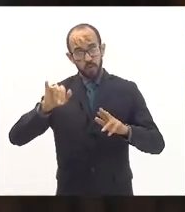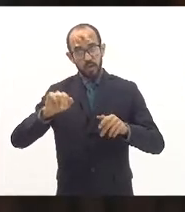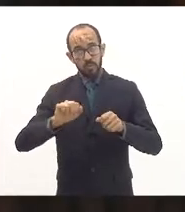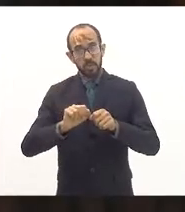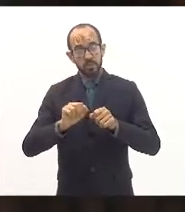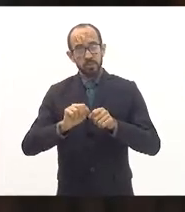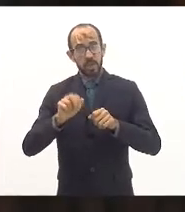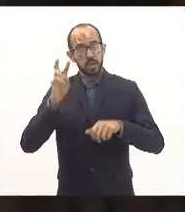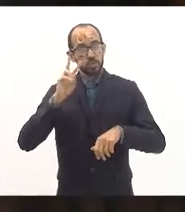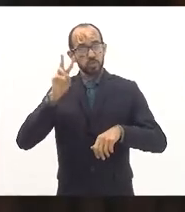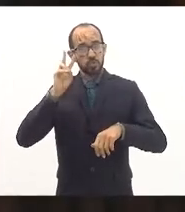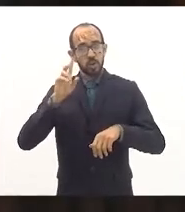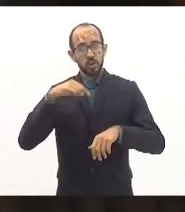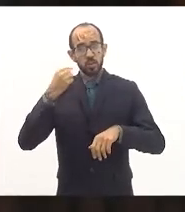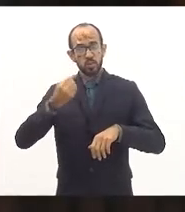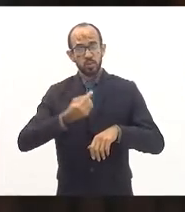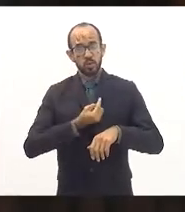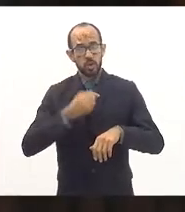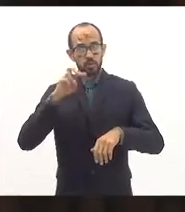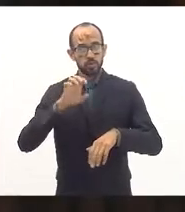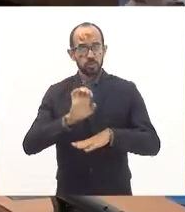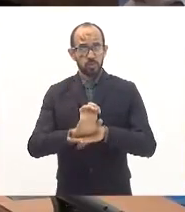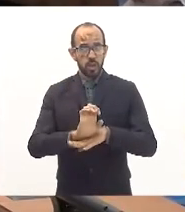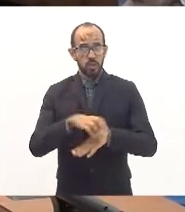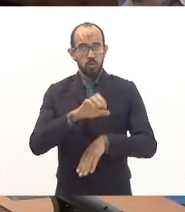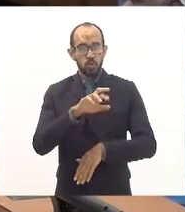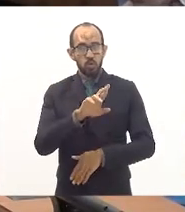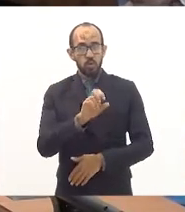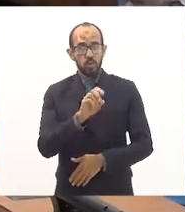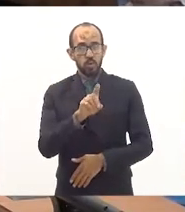Estado, Rodrigo Neves.